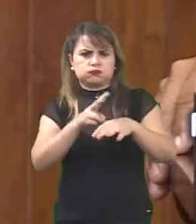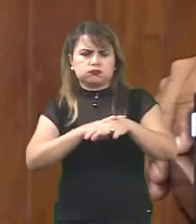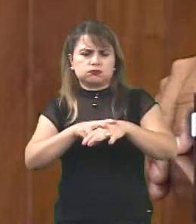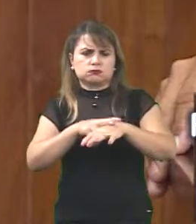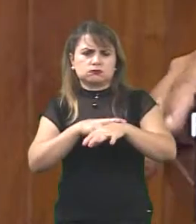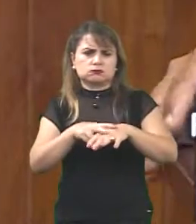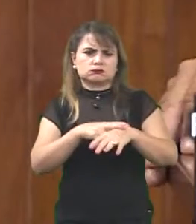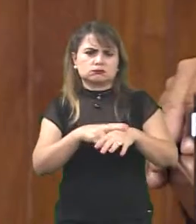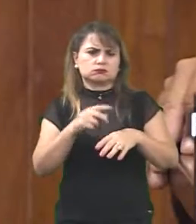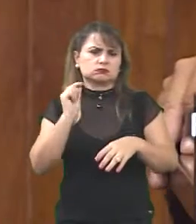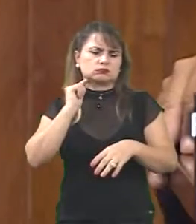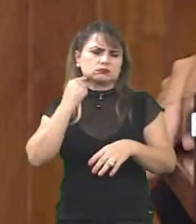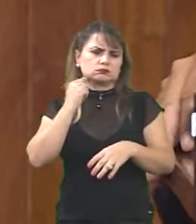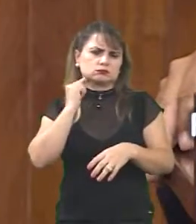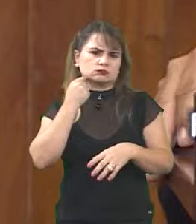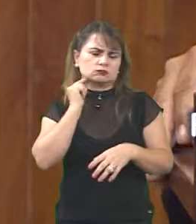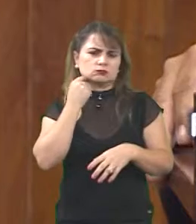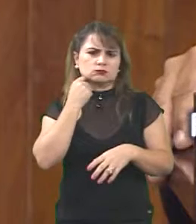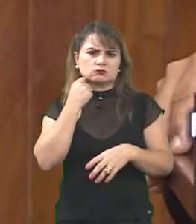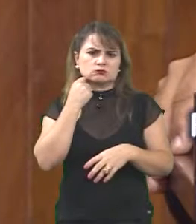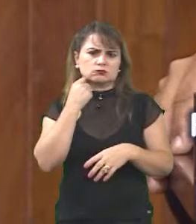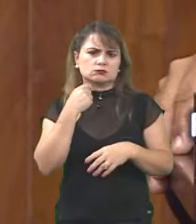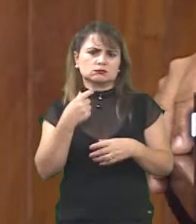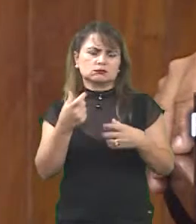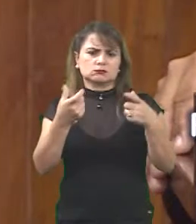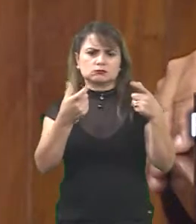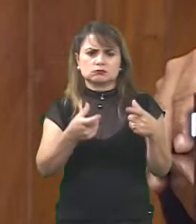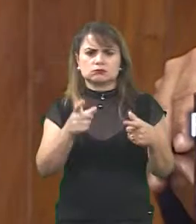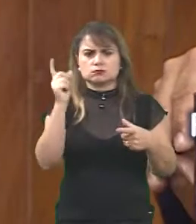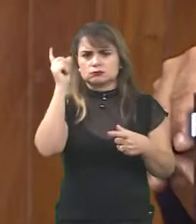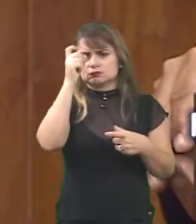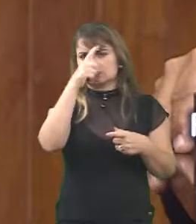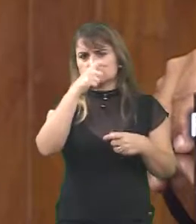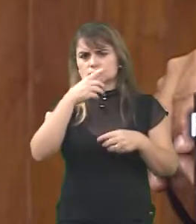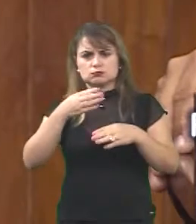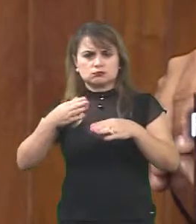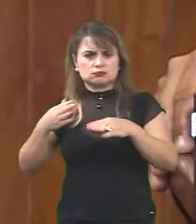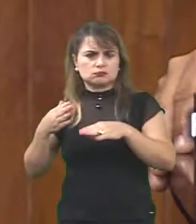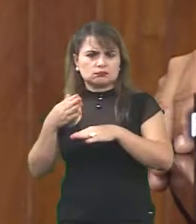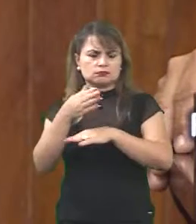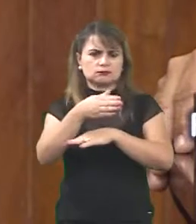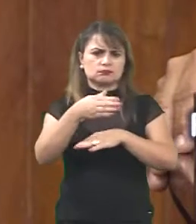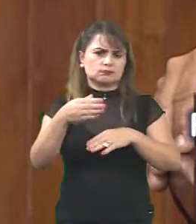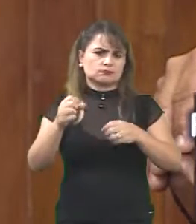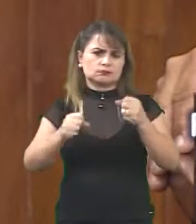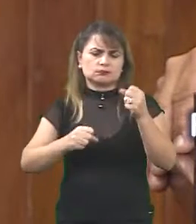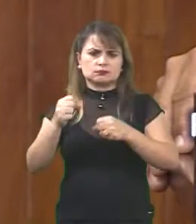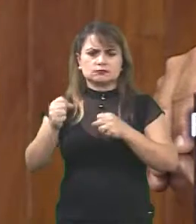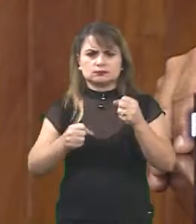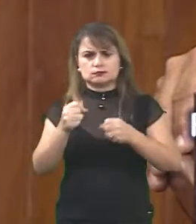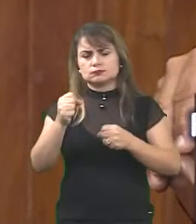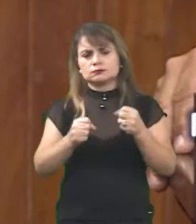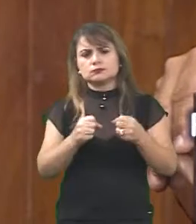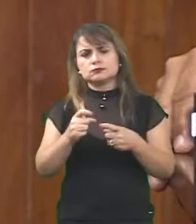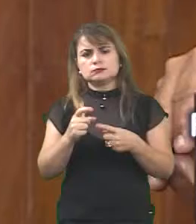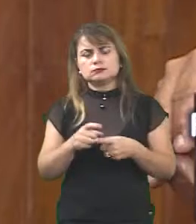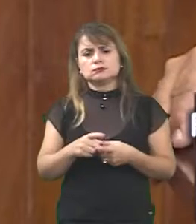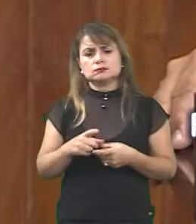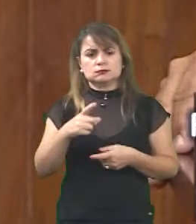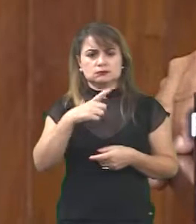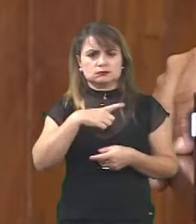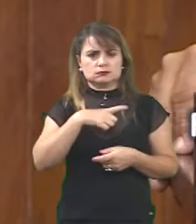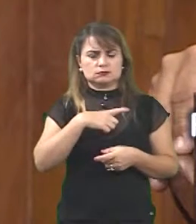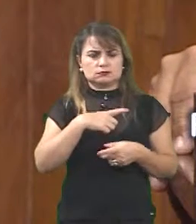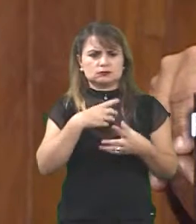deslocamento do pessoal do Campina Verde. Tem empresas ali, como o CD da Dori, que tem bastante funcionários que trabalham ali. E